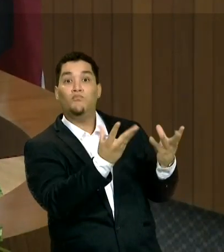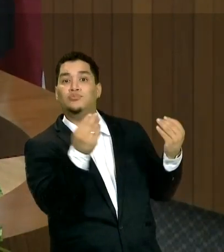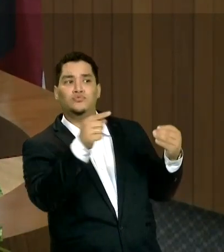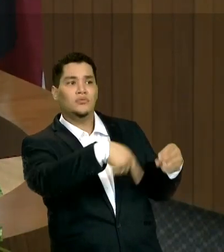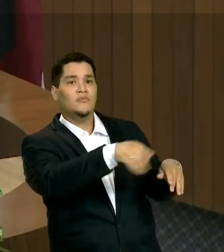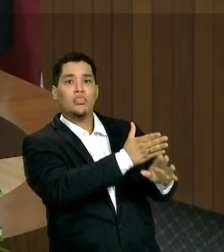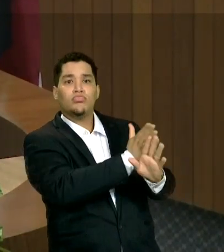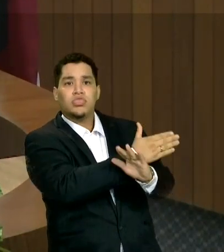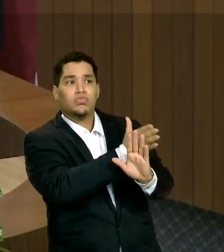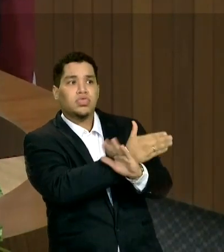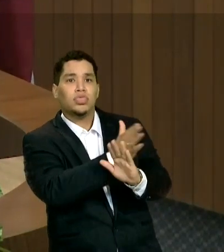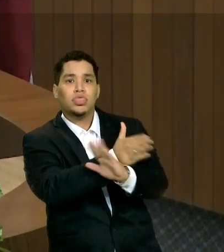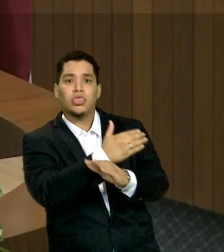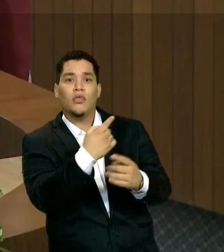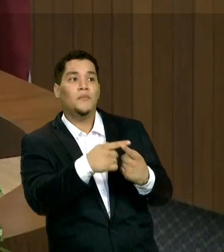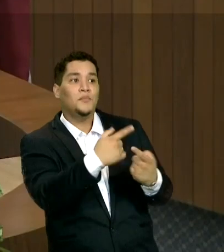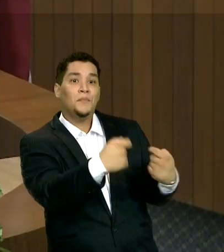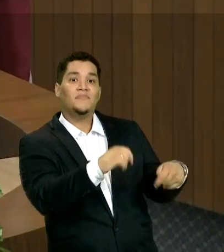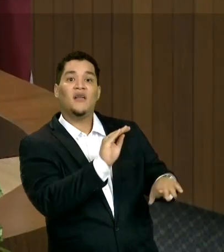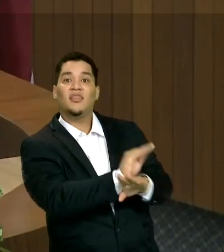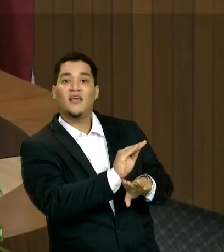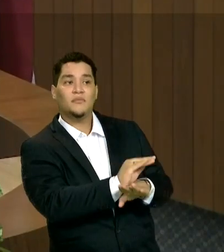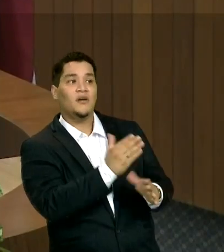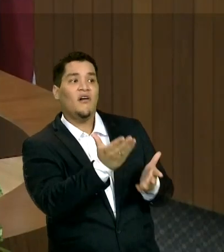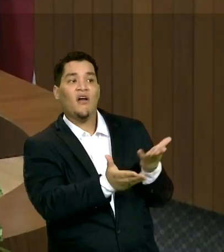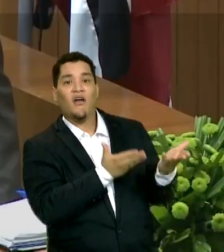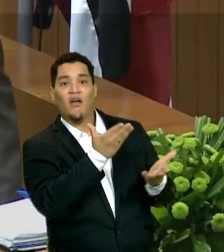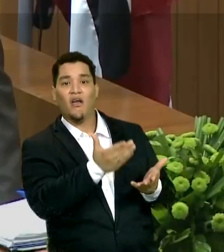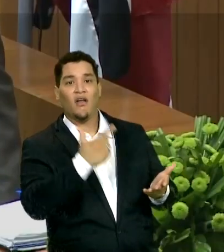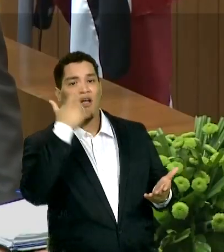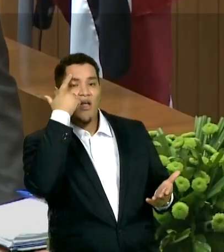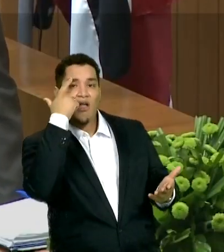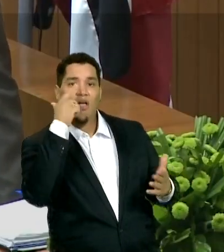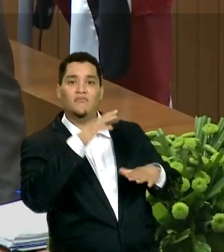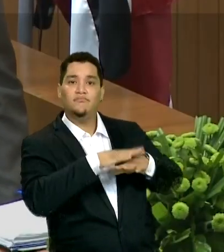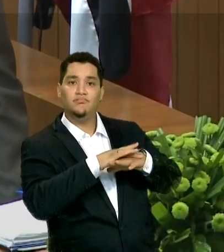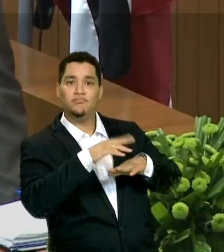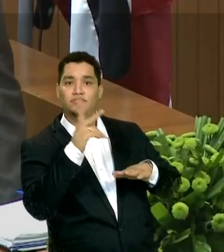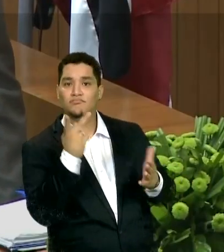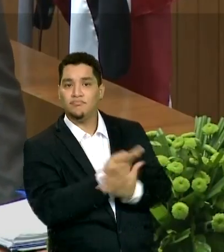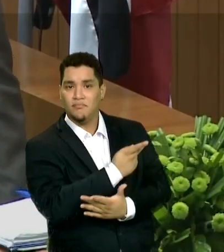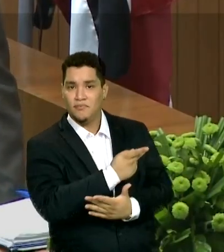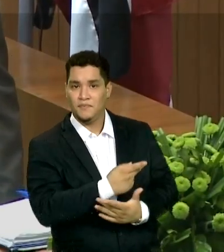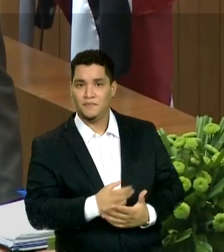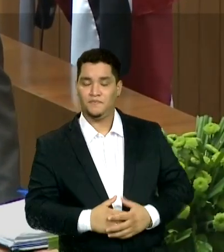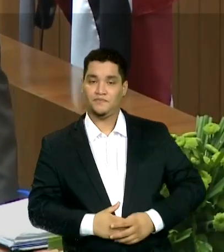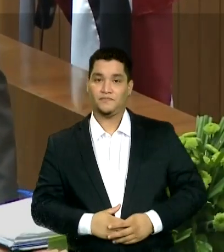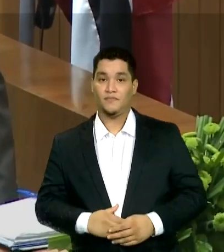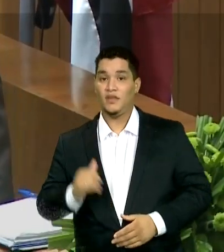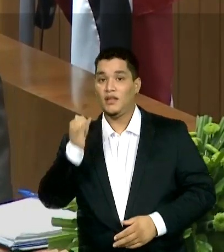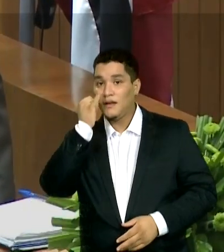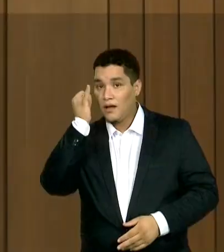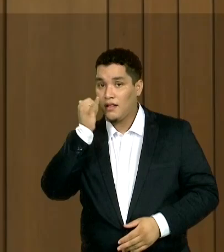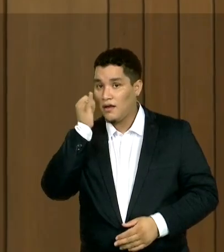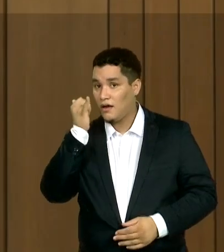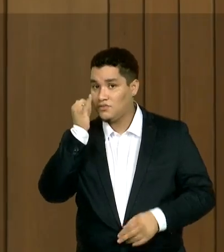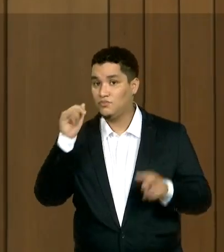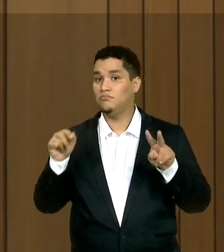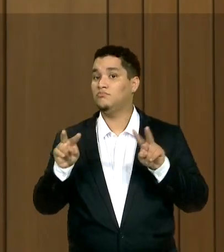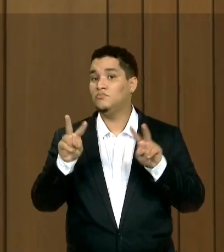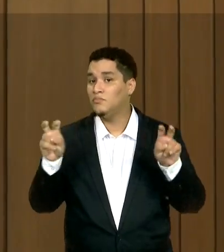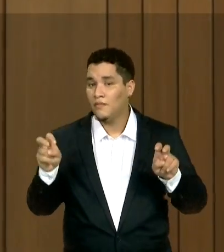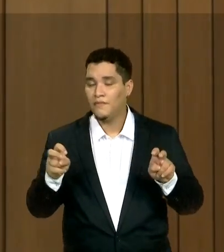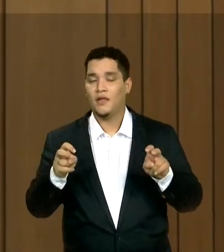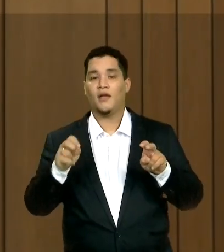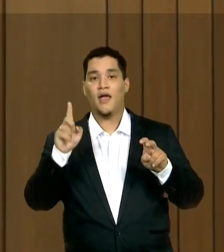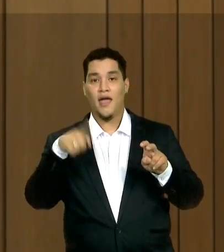política pública que venha contemplar os interesses desses trabalhadores. Já o deputado Dr. Iglésio anunciou a criação de frente parlamentar em